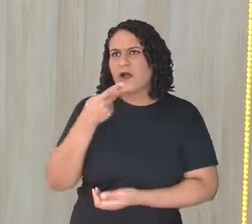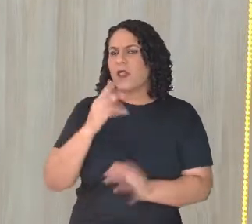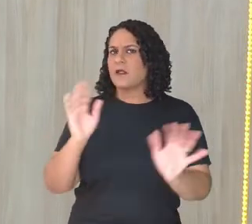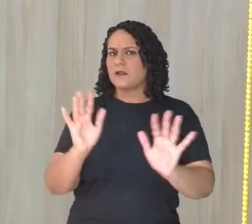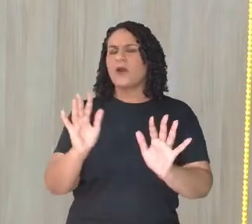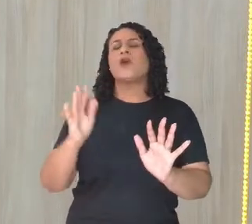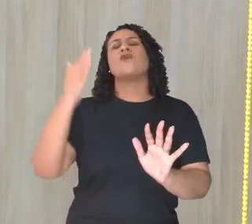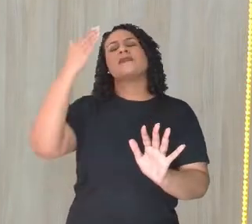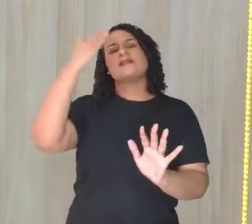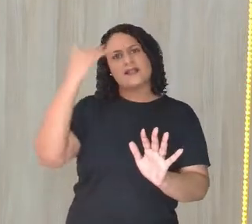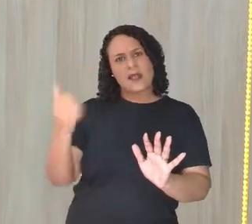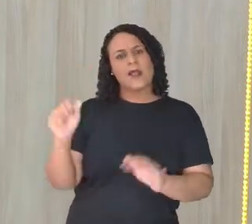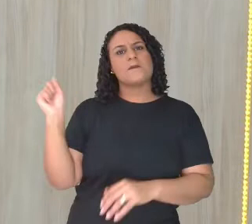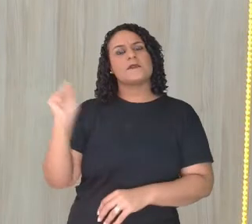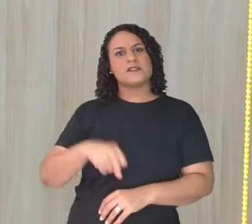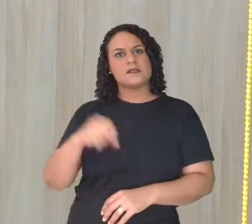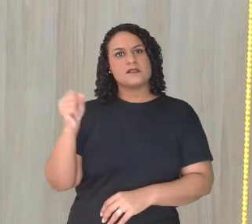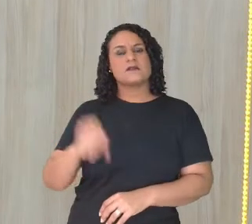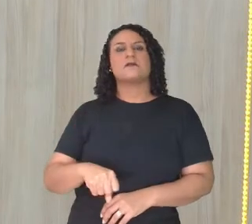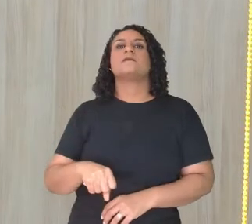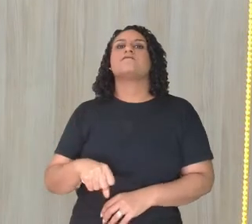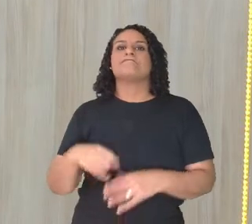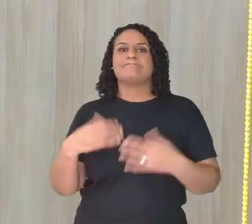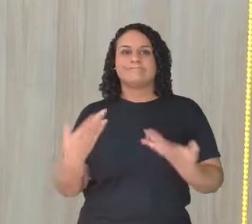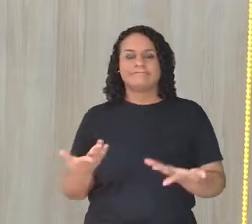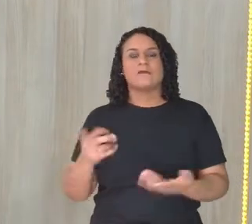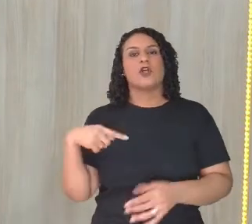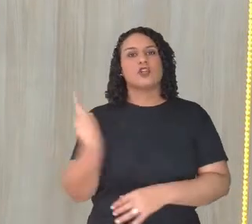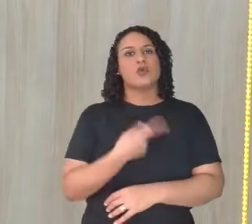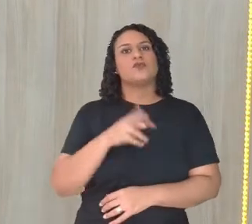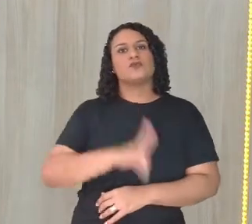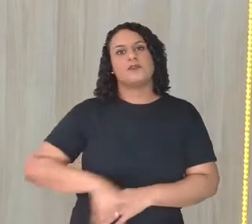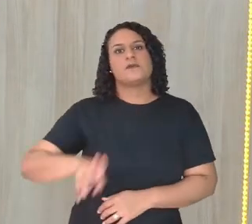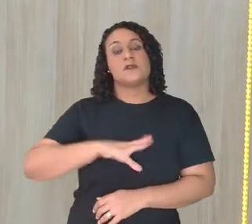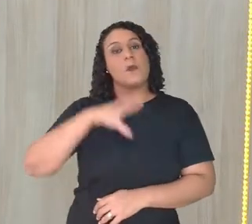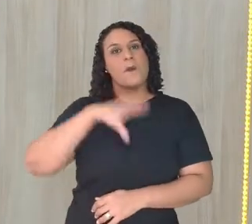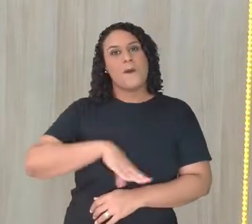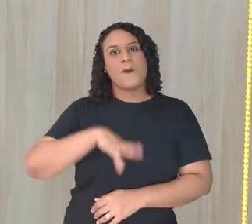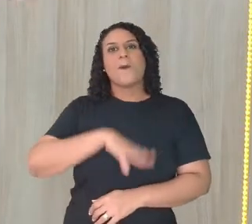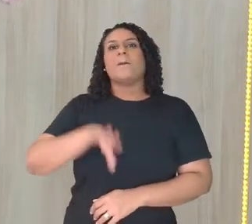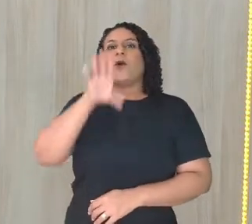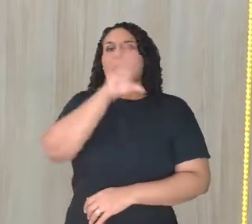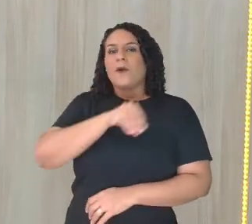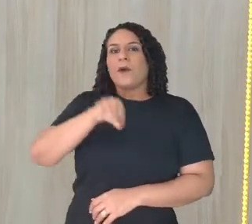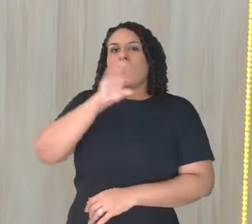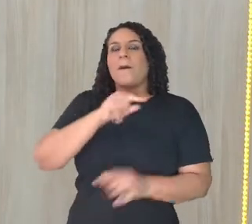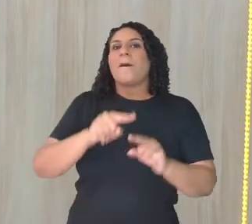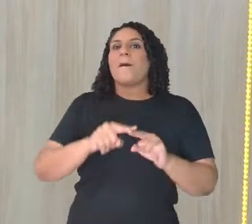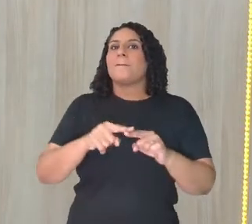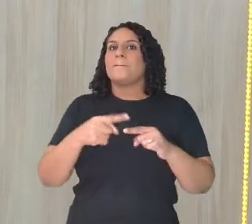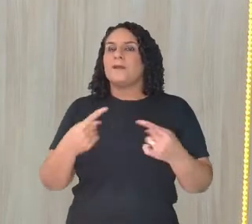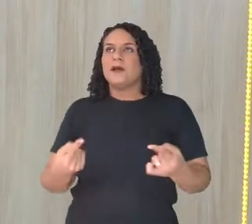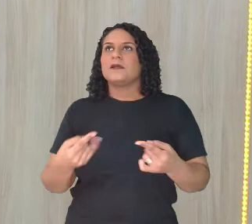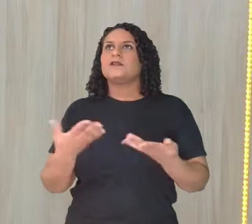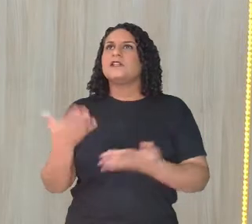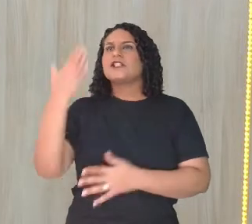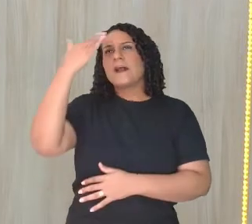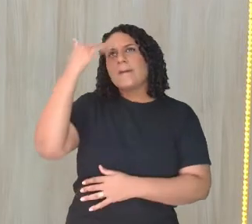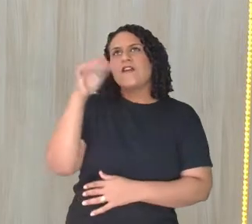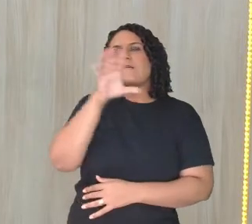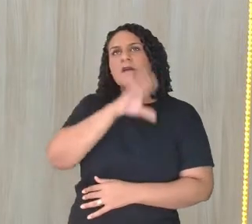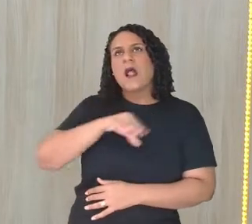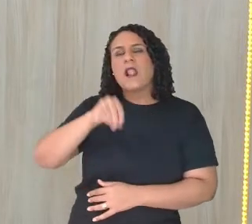Nós somos falantes, né, da nossa língua e nós, mais do que ninguém, sabemos falar a nossa língua. Mas quando eu falo